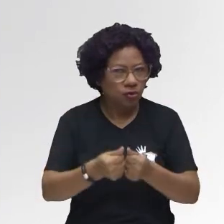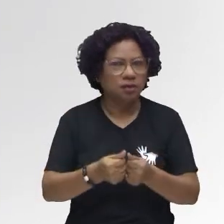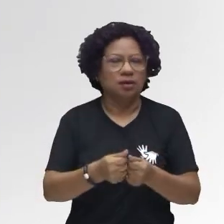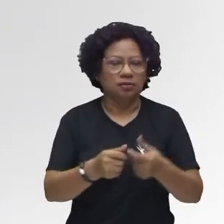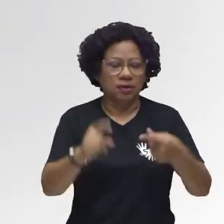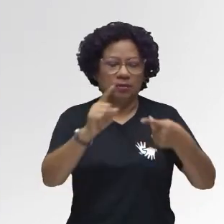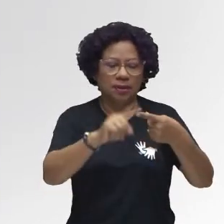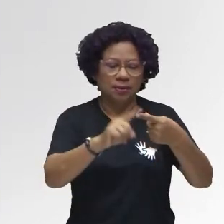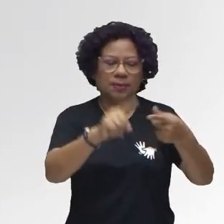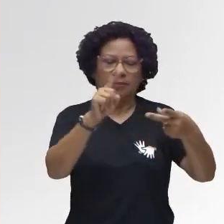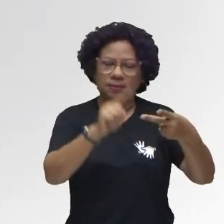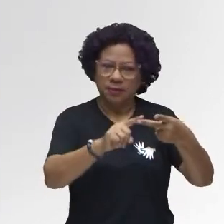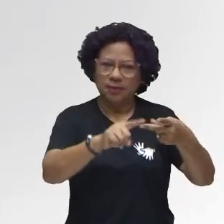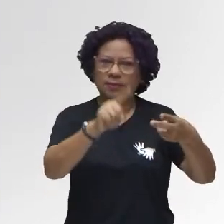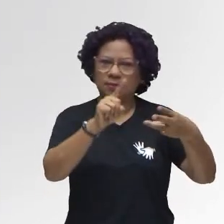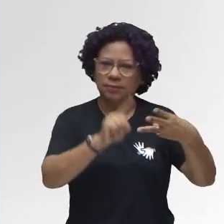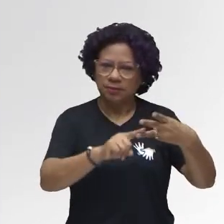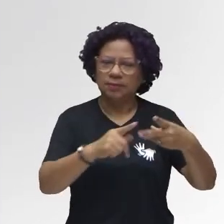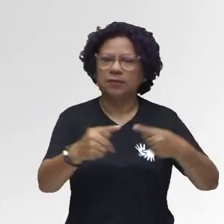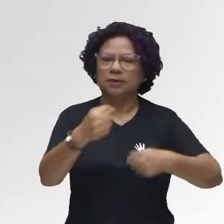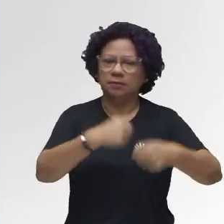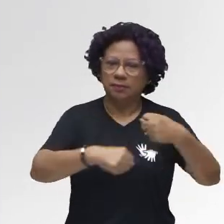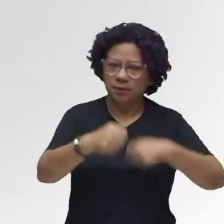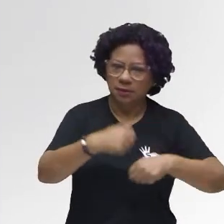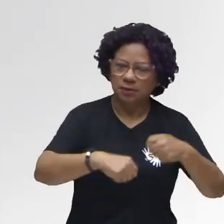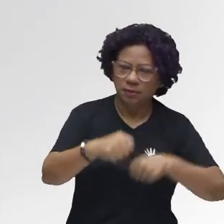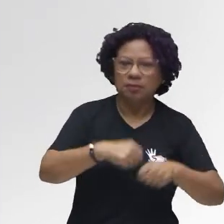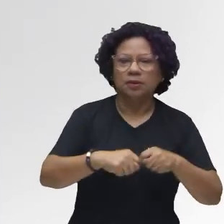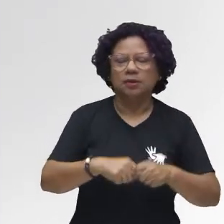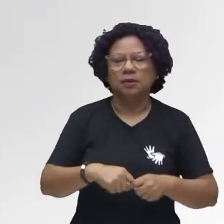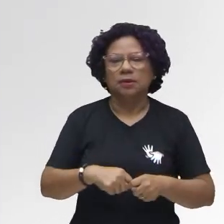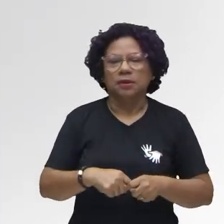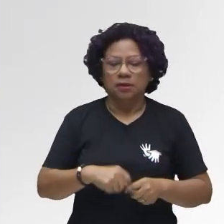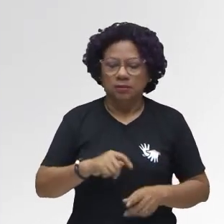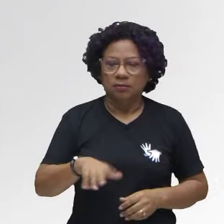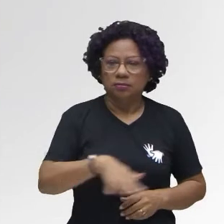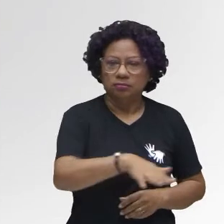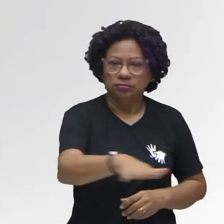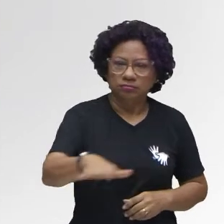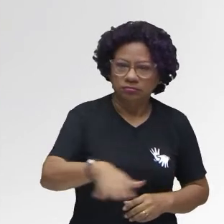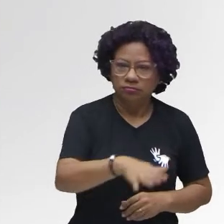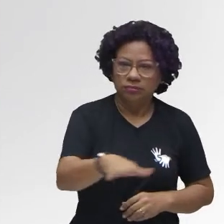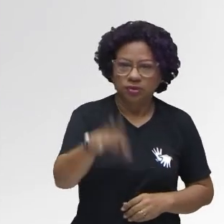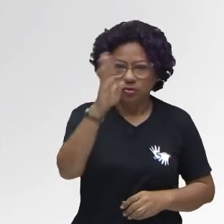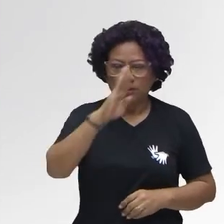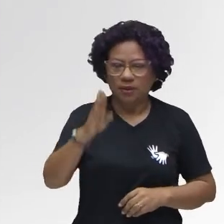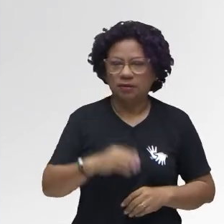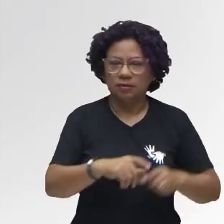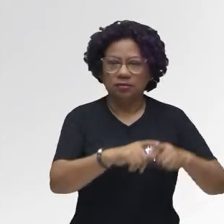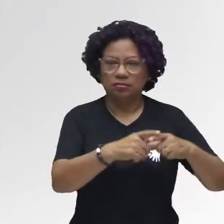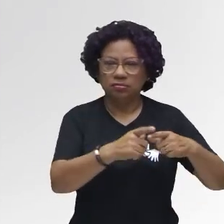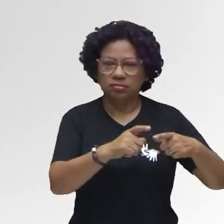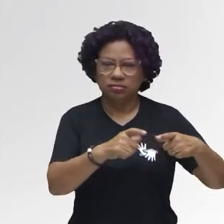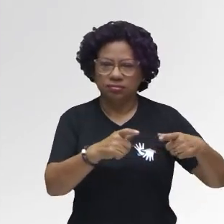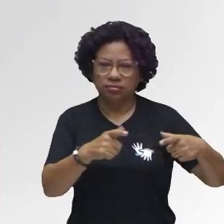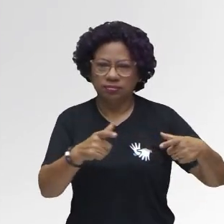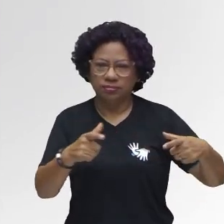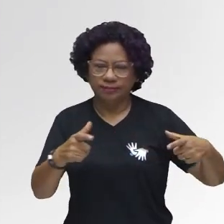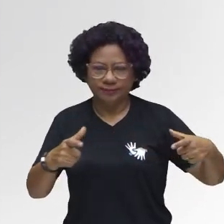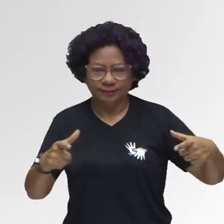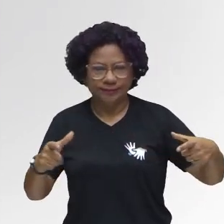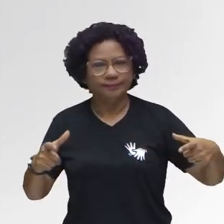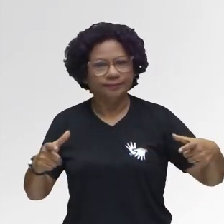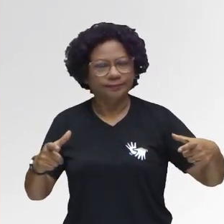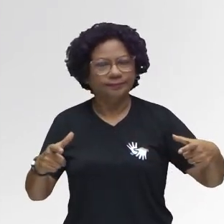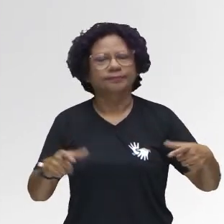mais atividades econômicas fizeram com que o espaço urbano do Brasil tivesse uma grande intensificação